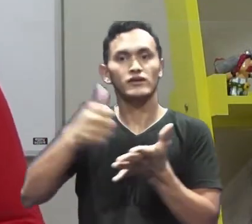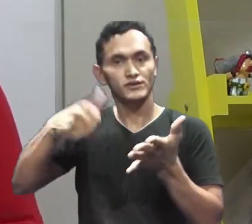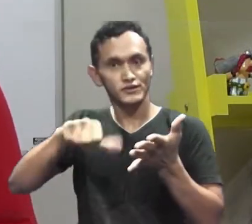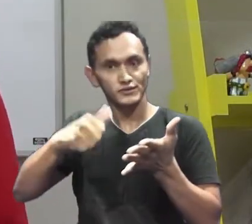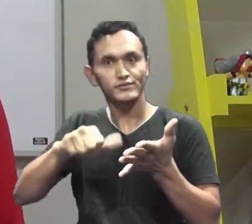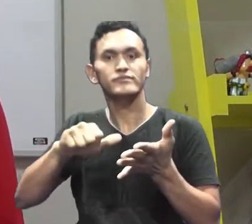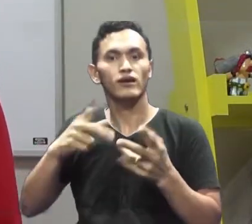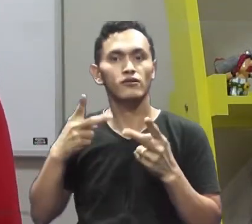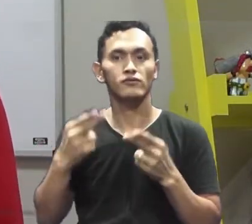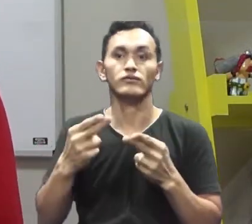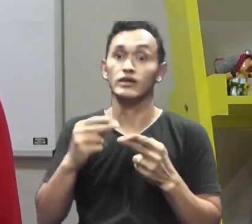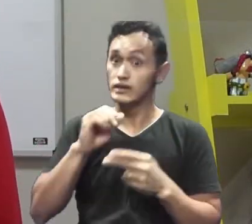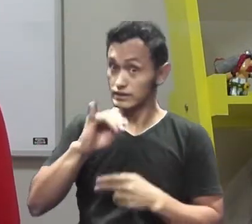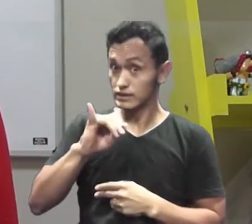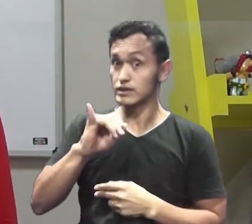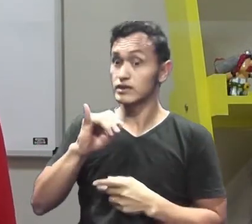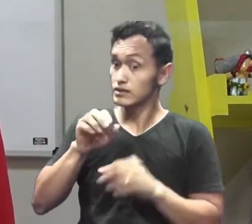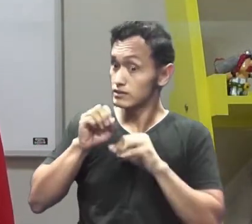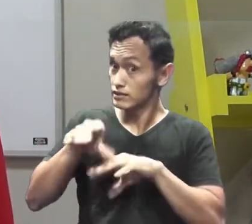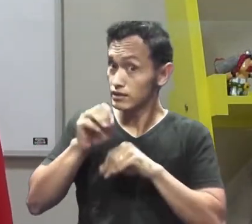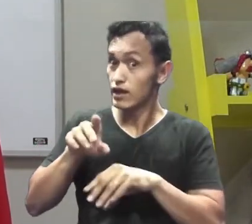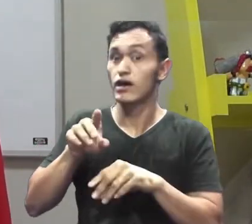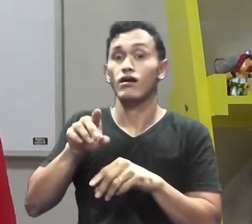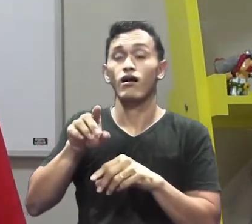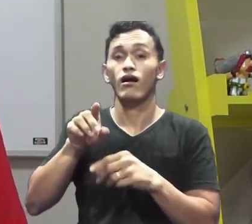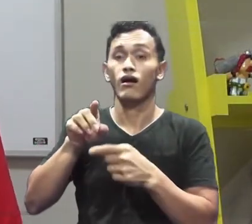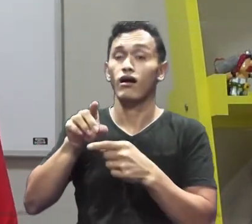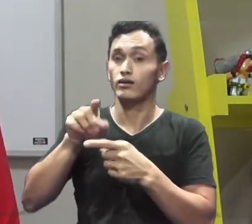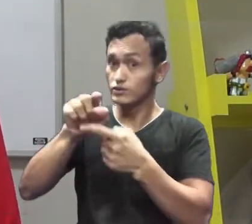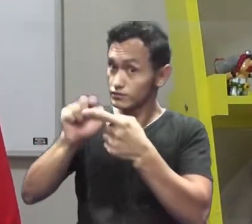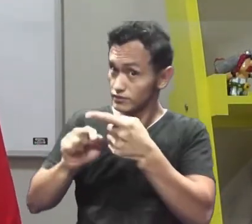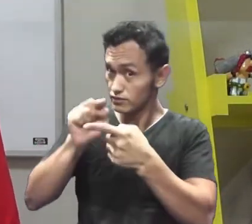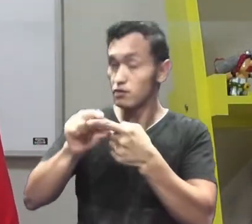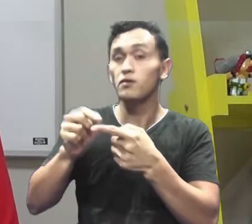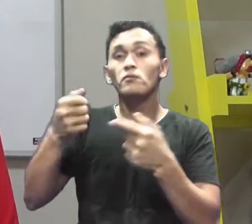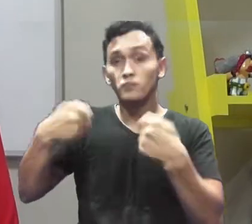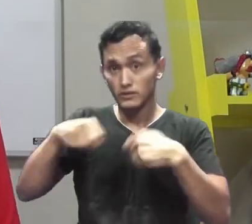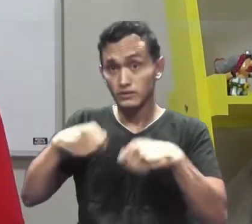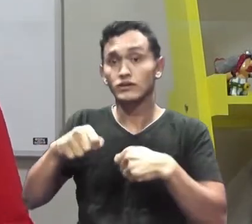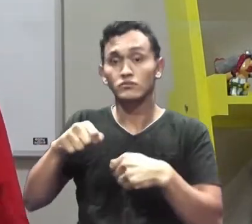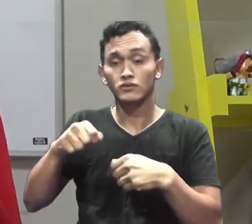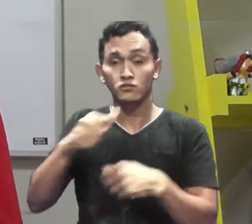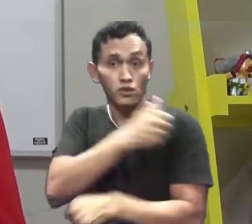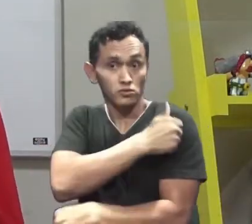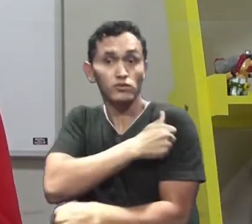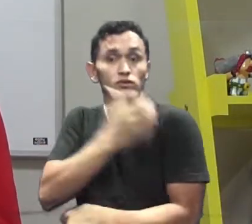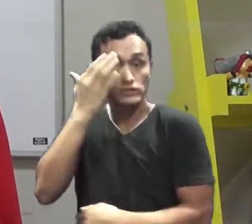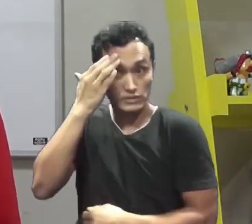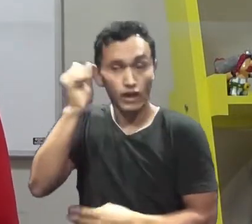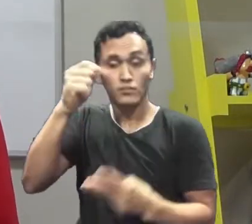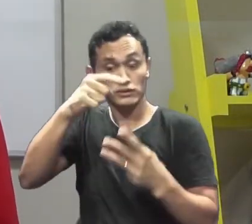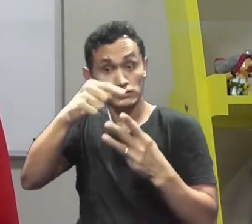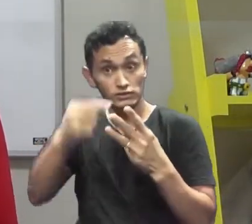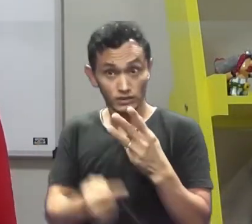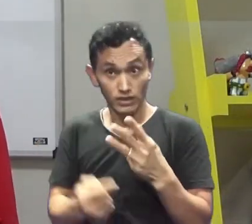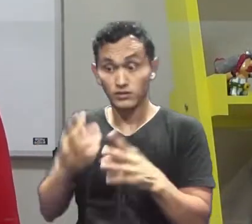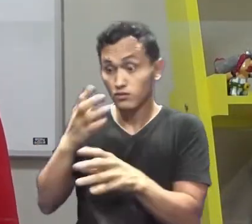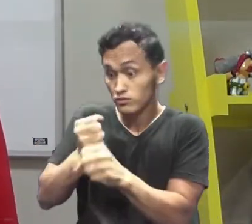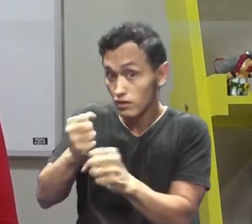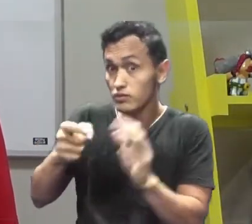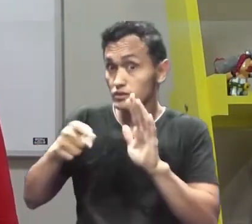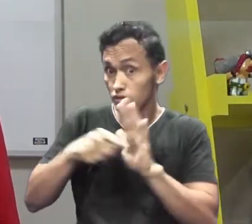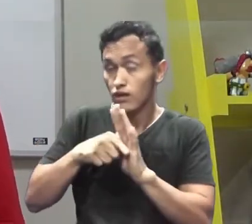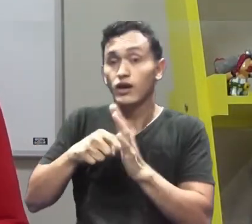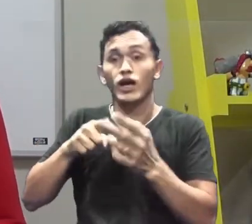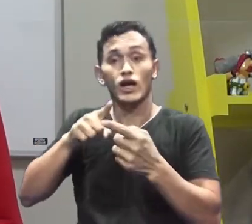avaliação diagnóstica. Se nós vamos ensinar divisão, nós precisamos que nosso aluno saiba as 3 operações anteriores. Então, nós